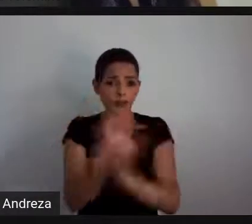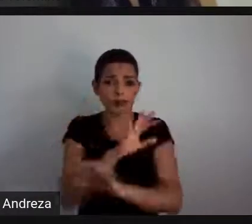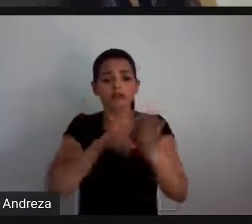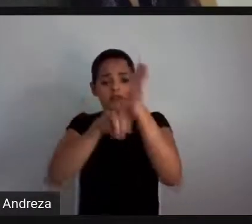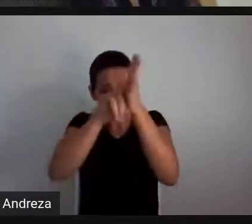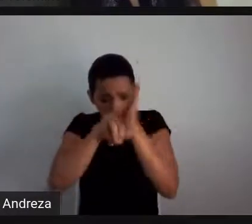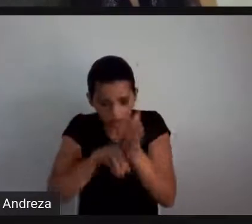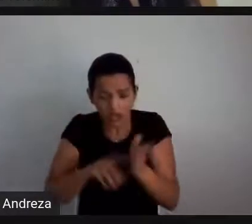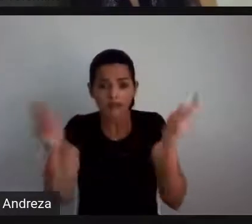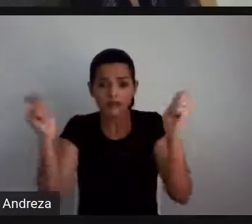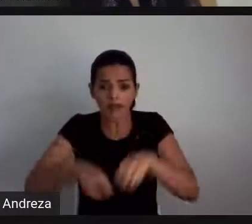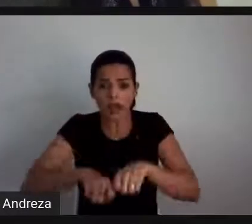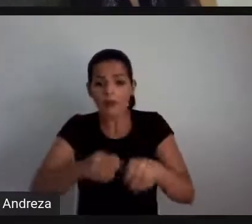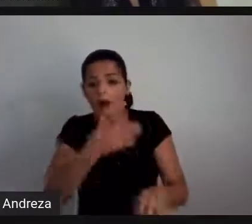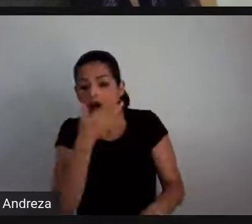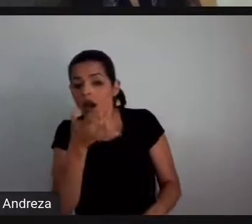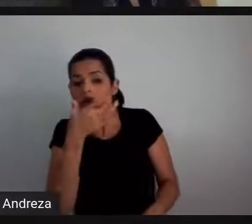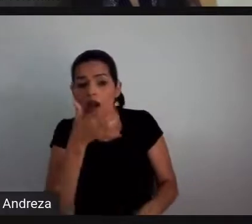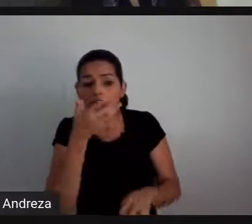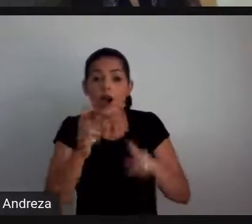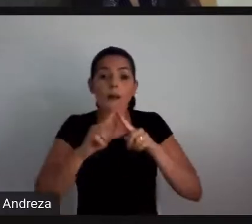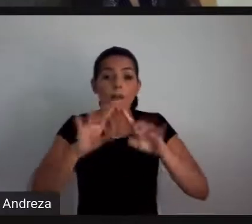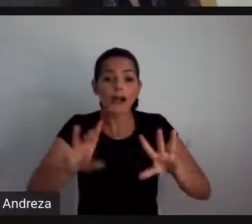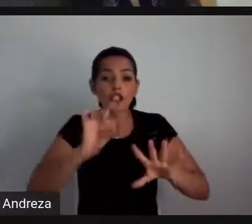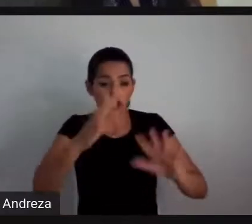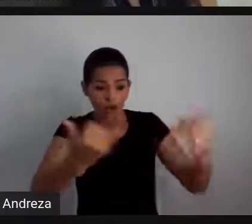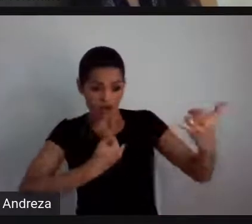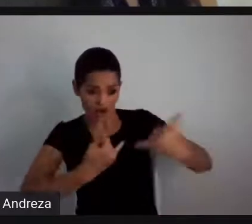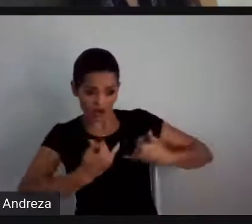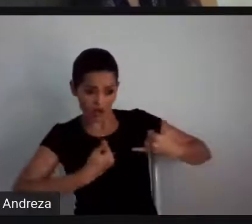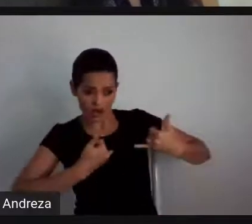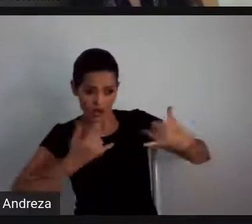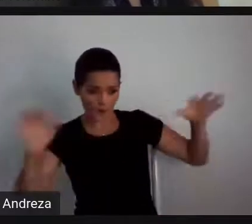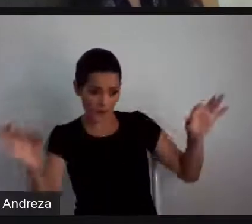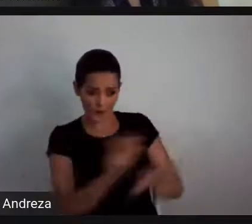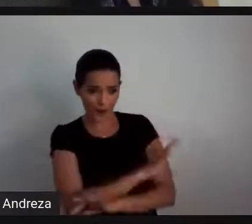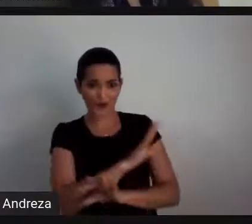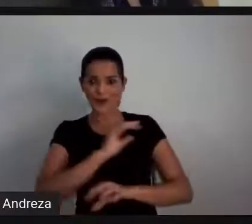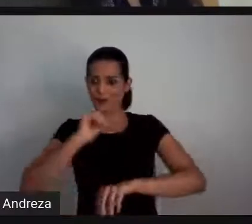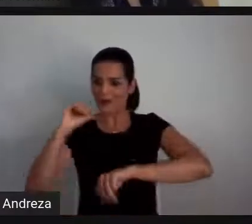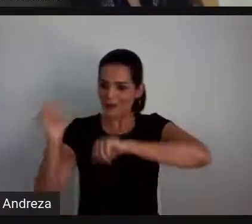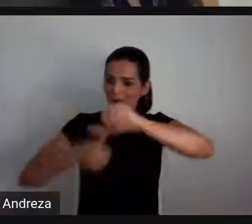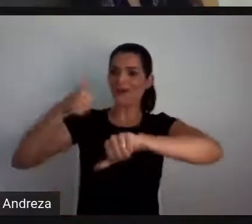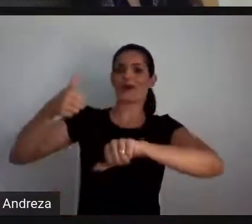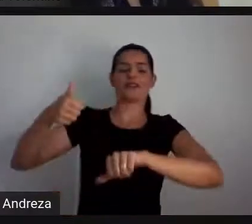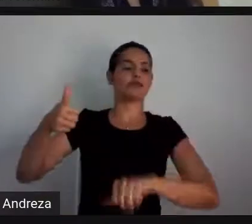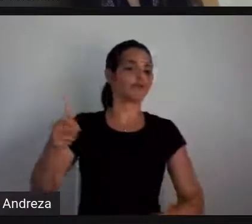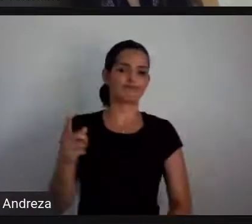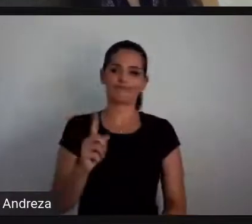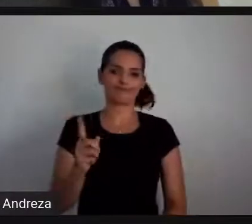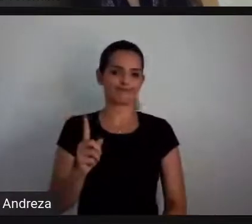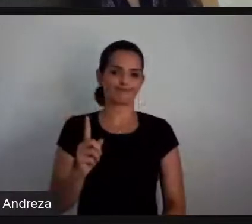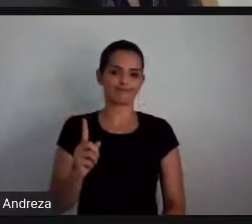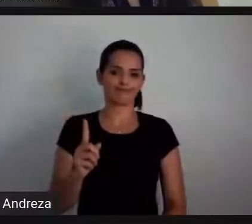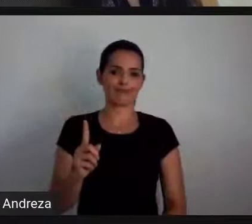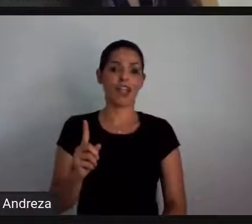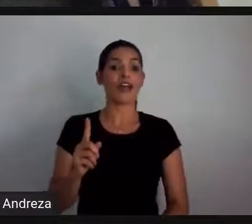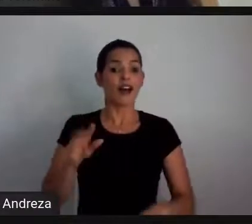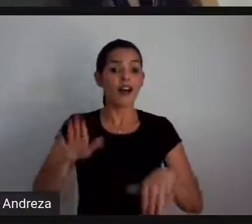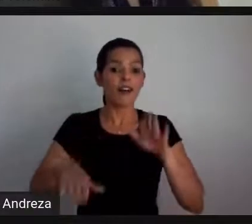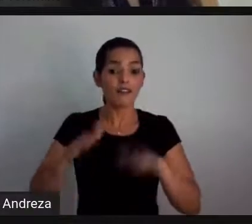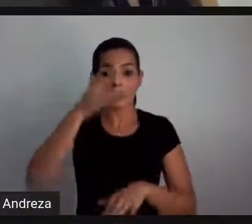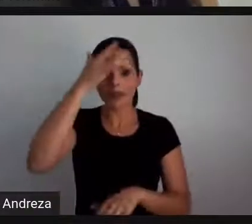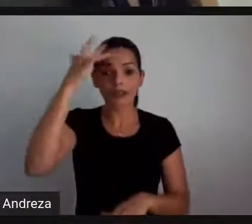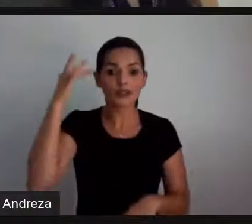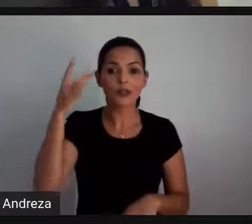Mas não basta essa informação, né? Não basta, não é assim que as coisas funcionam. Eu vejo também hoje a gente tem várias pessoas que são